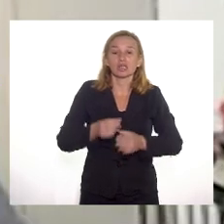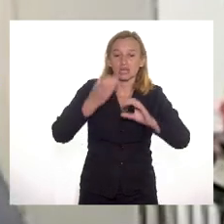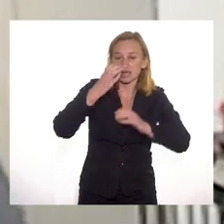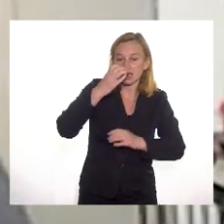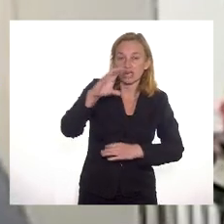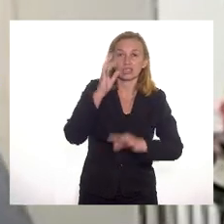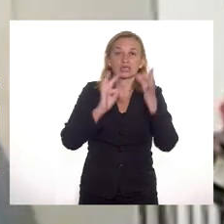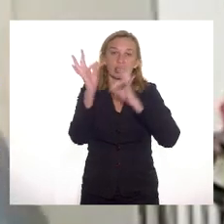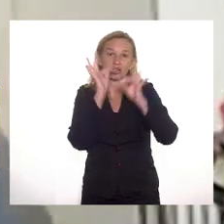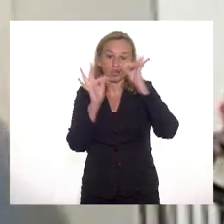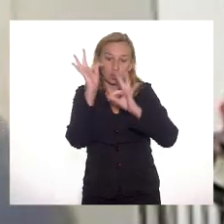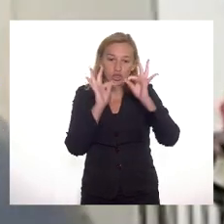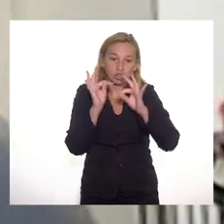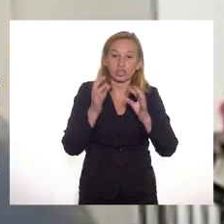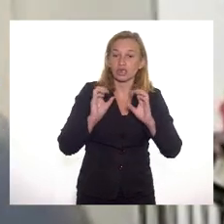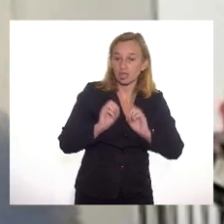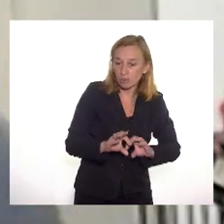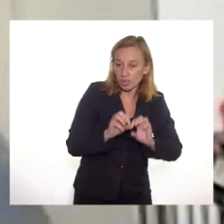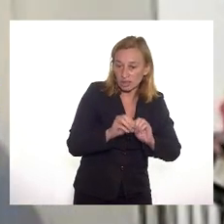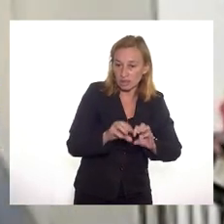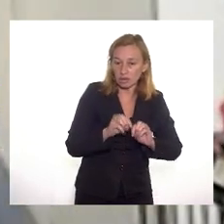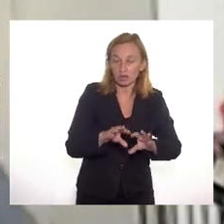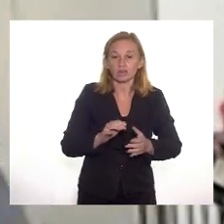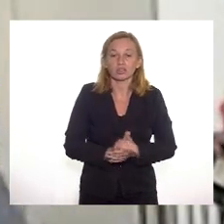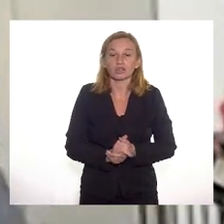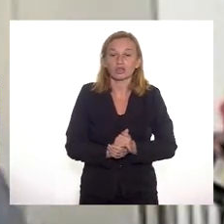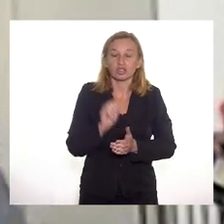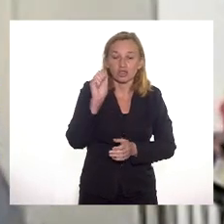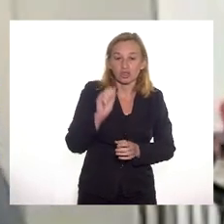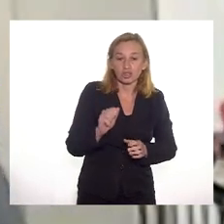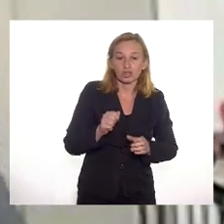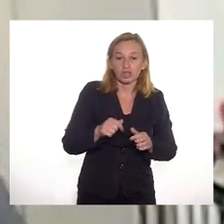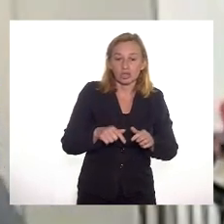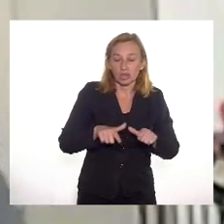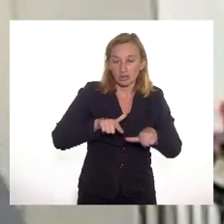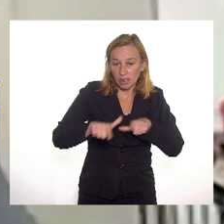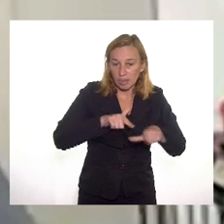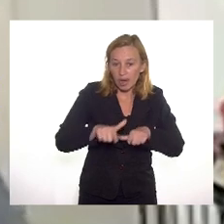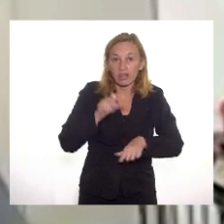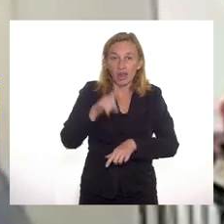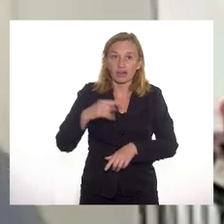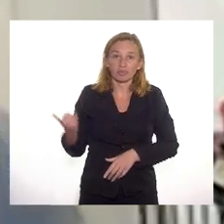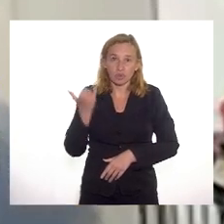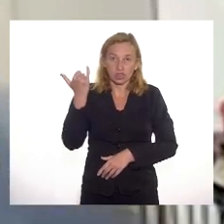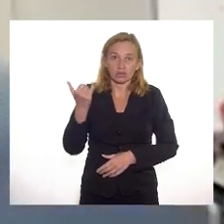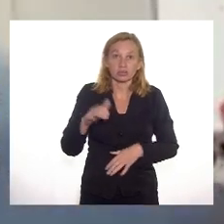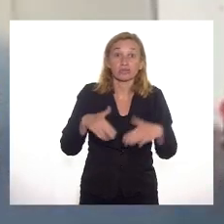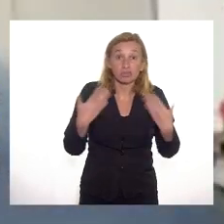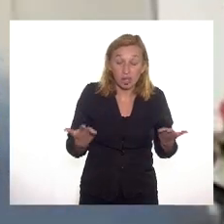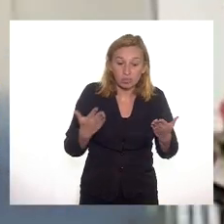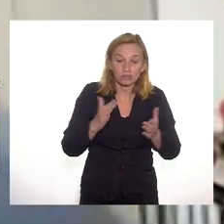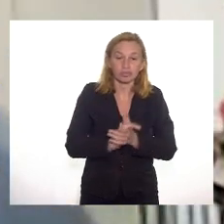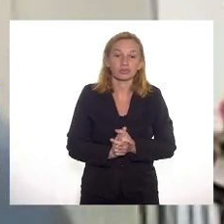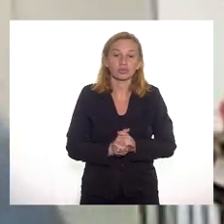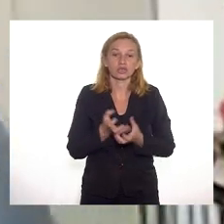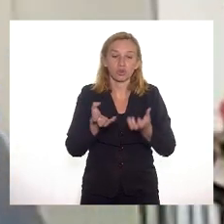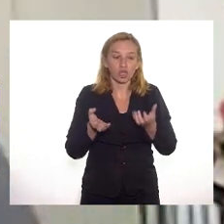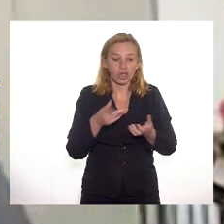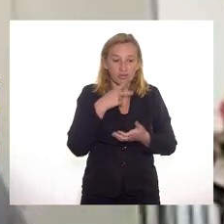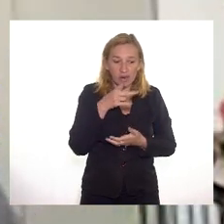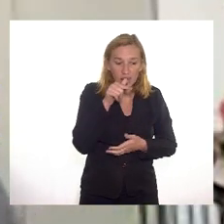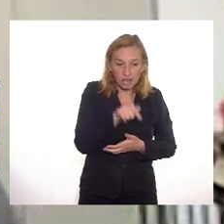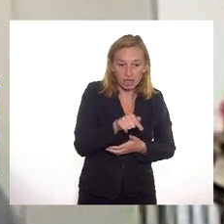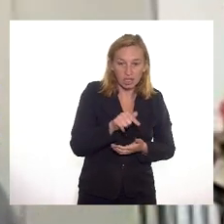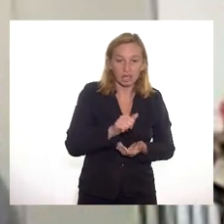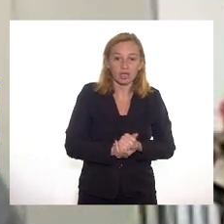pela tecnologia, pela educação, pela geração de emprego, é muito importante. Então, eu queria destacar, por